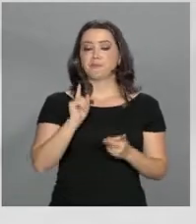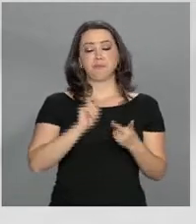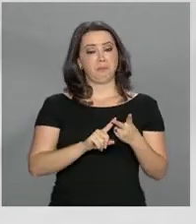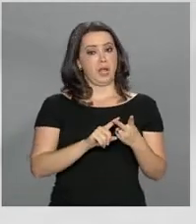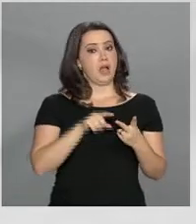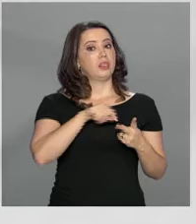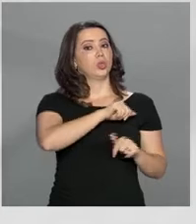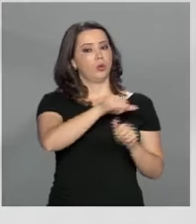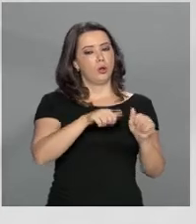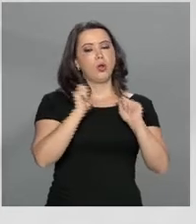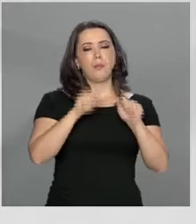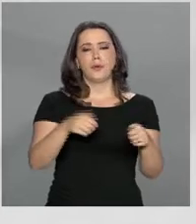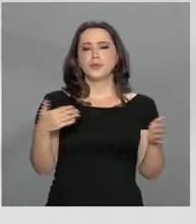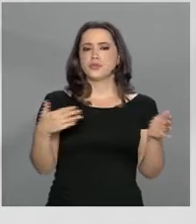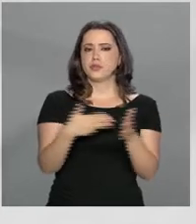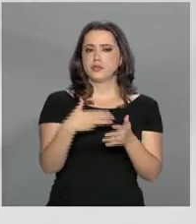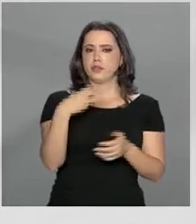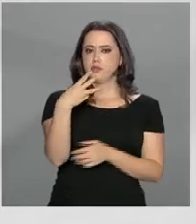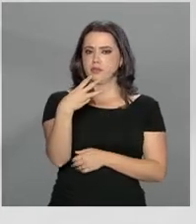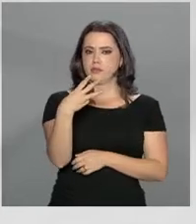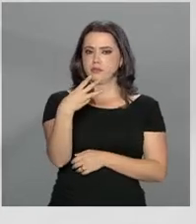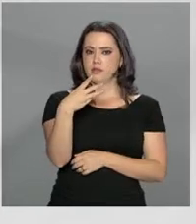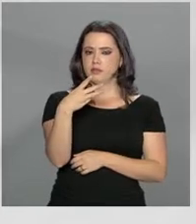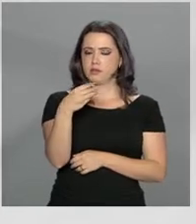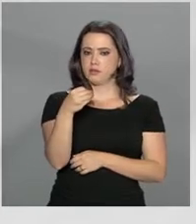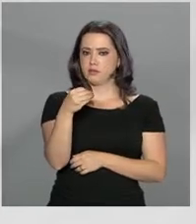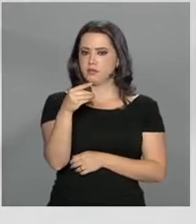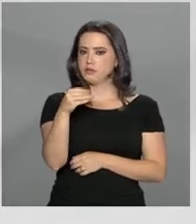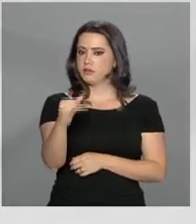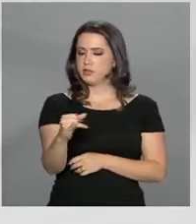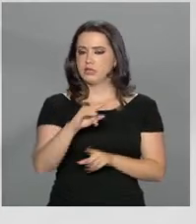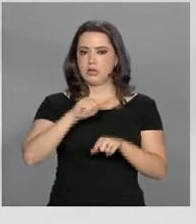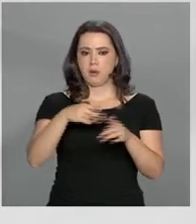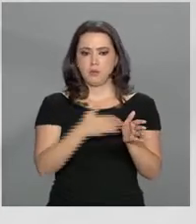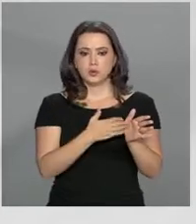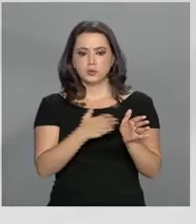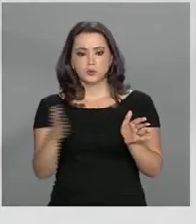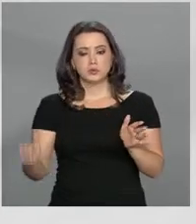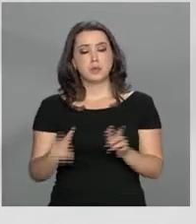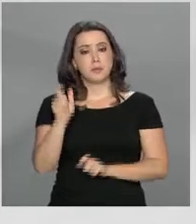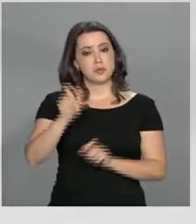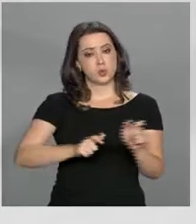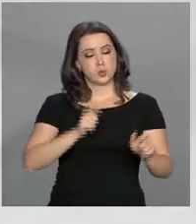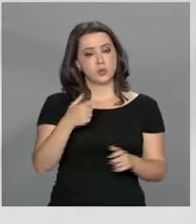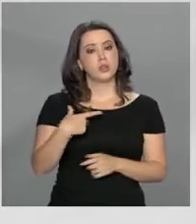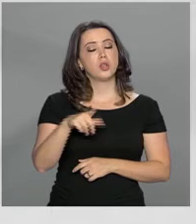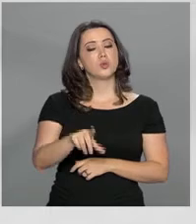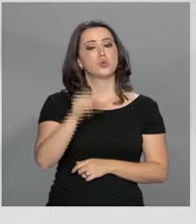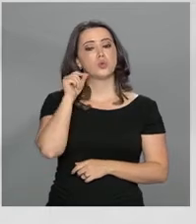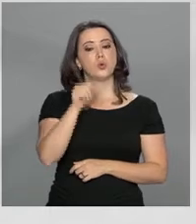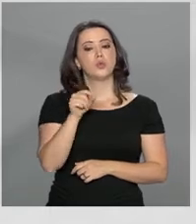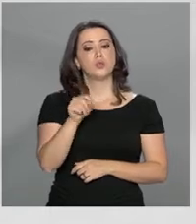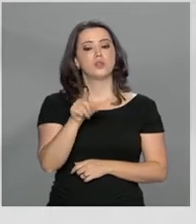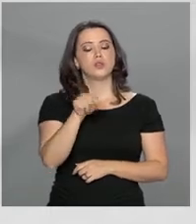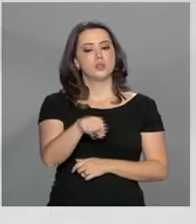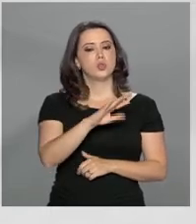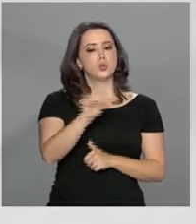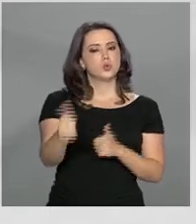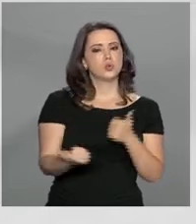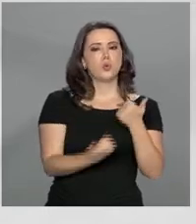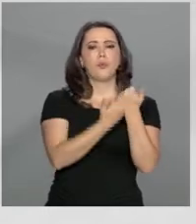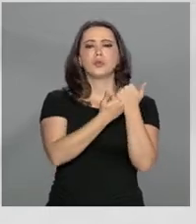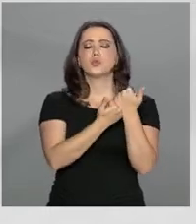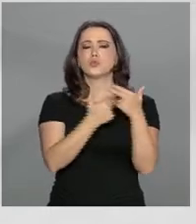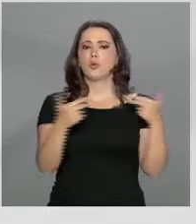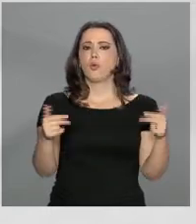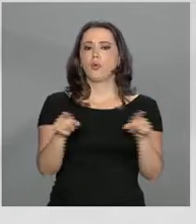troca pode ser feita em até 30 dias passado o prazo o consumidor tem a opção de escolher entre a substituição do